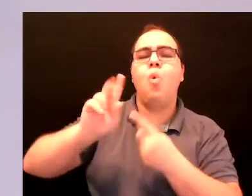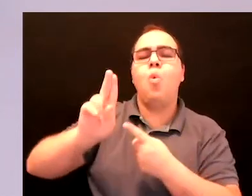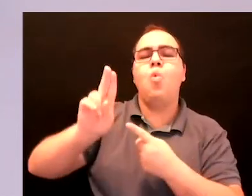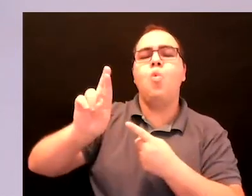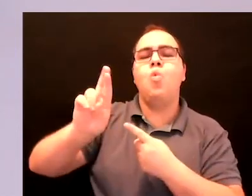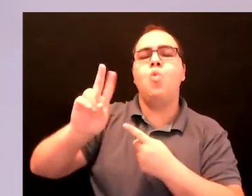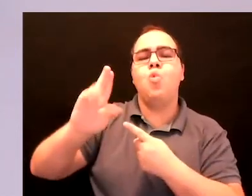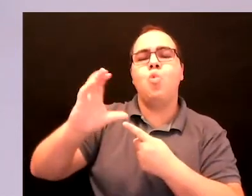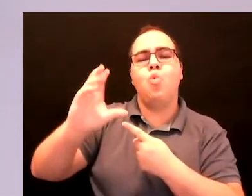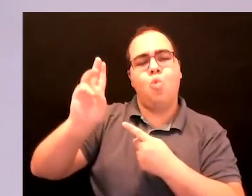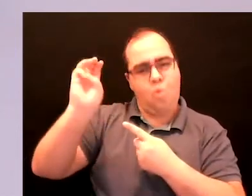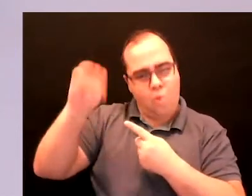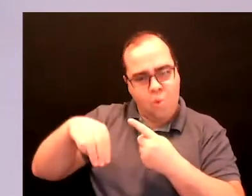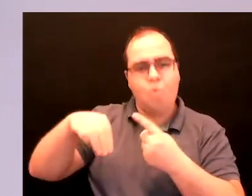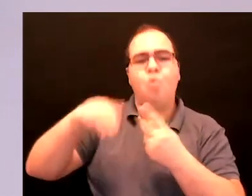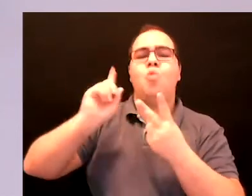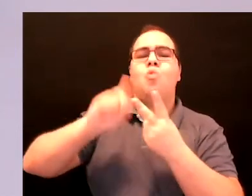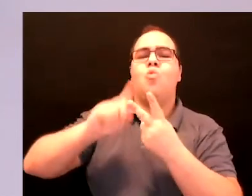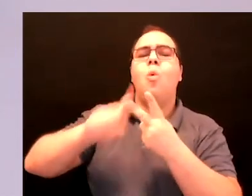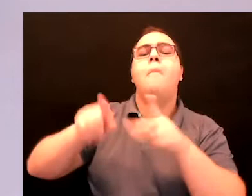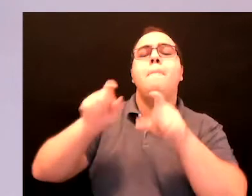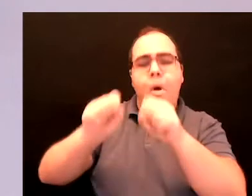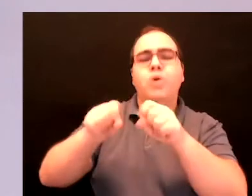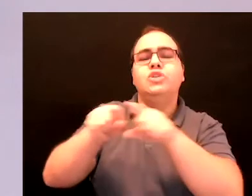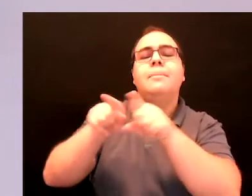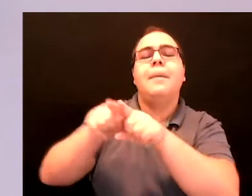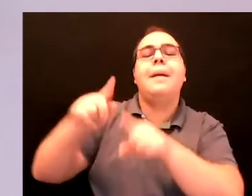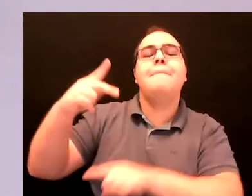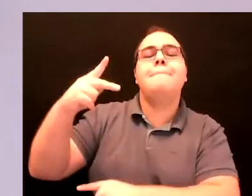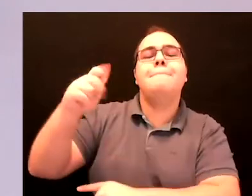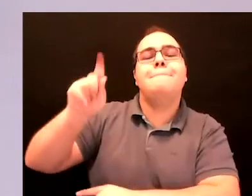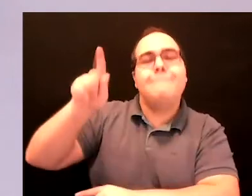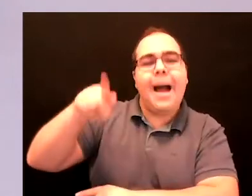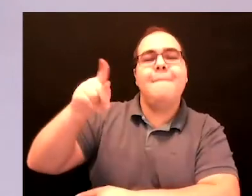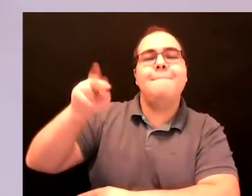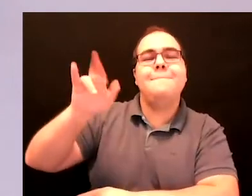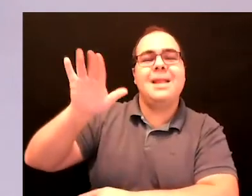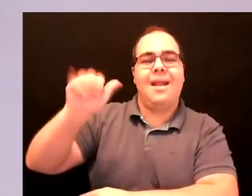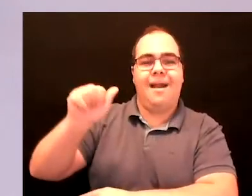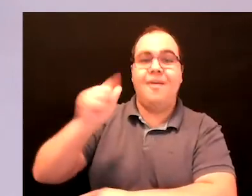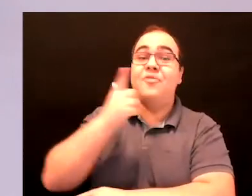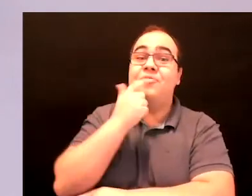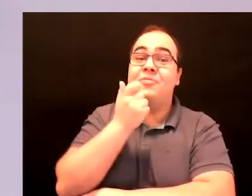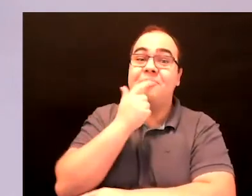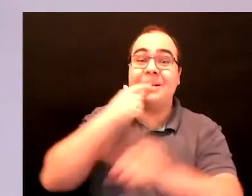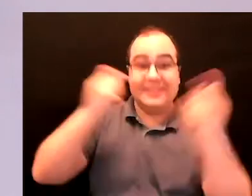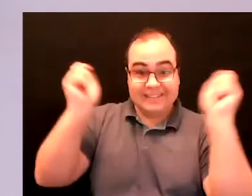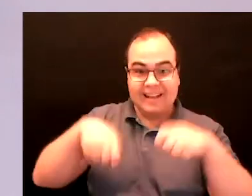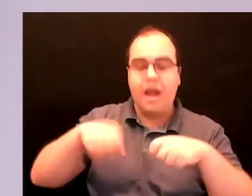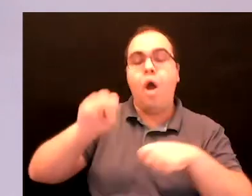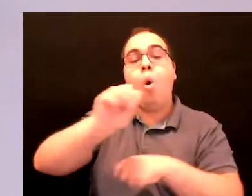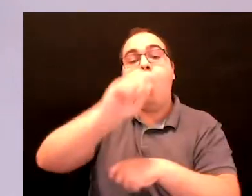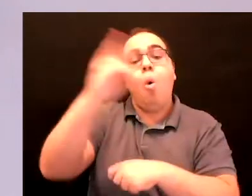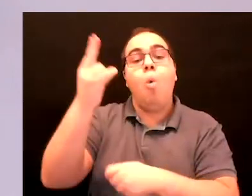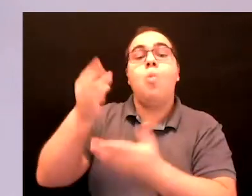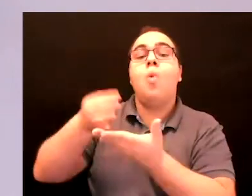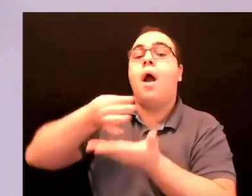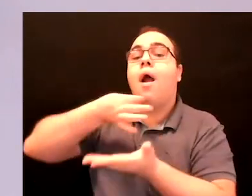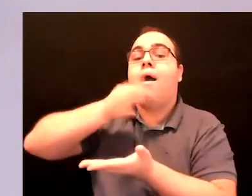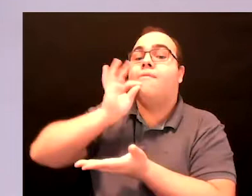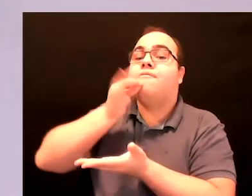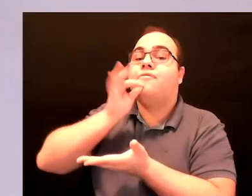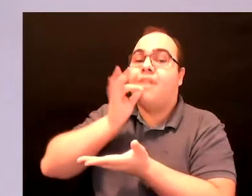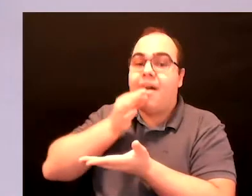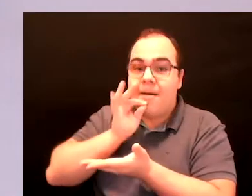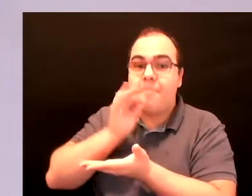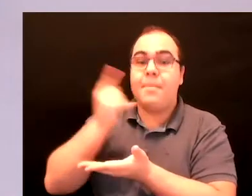urucum. Você pode usar a páprica também para conseguir o vermelho. Você pode utilizar café para